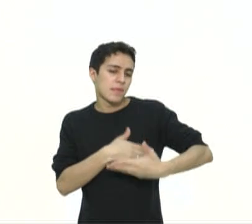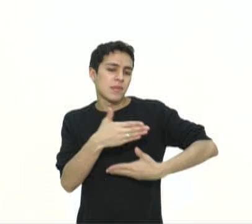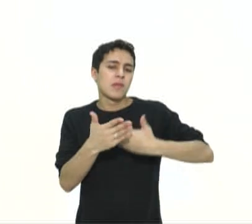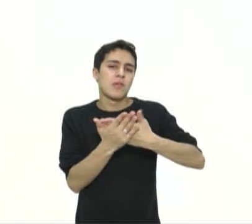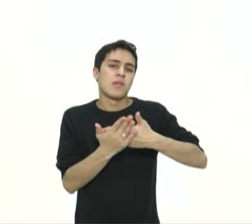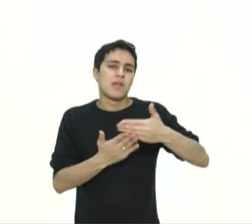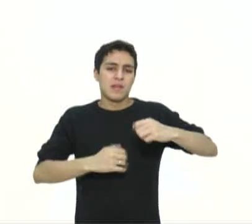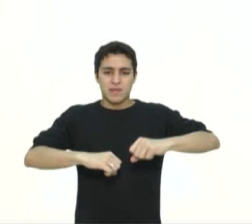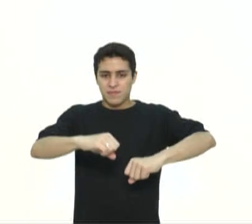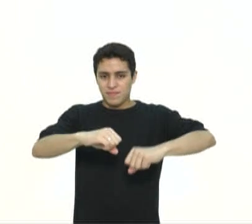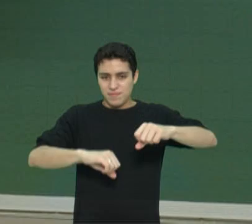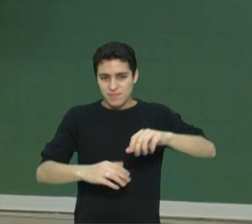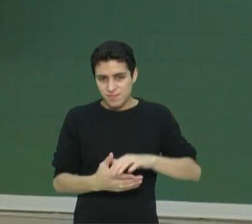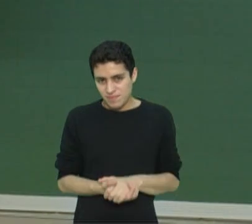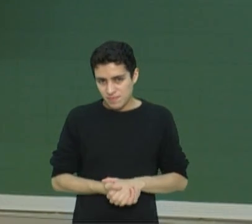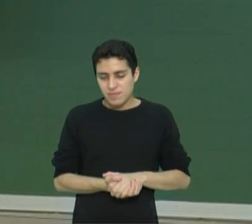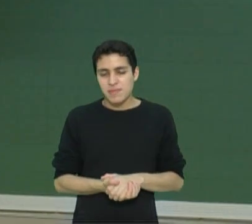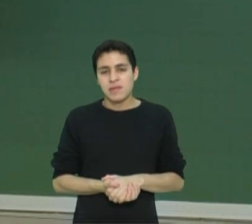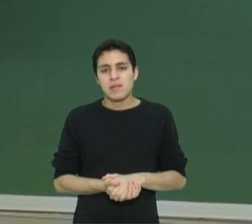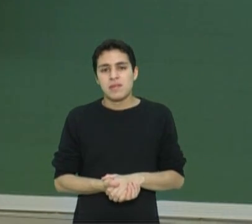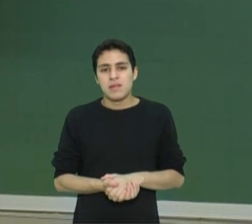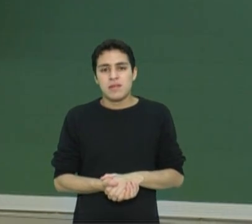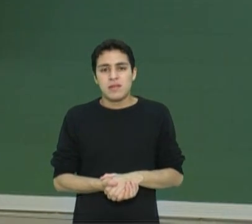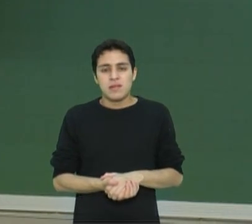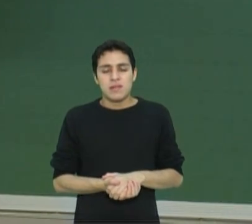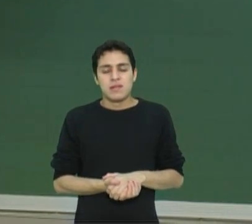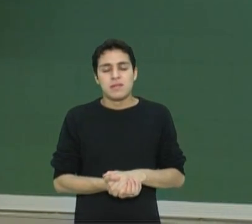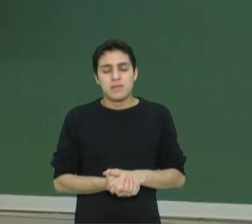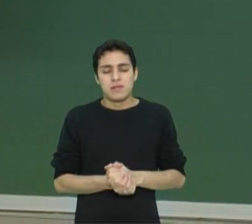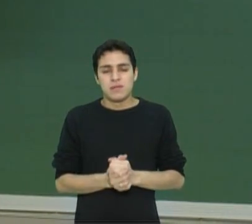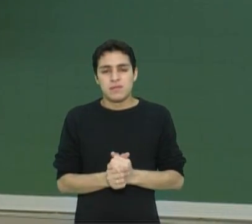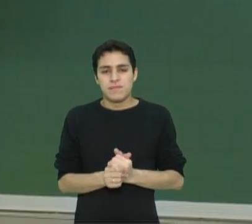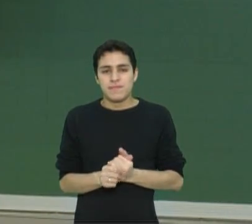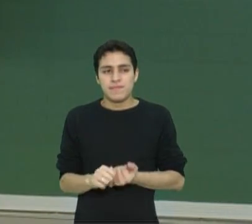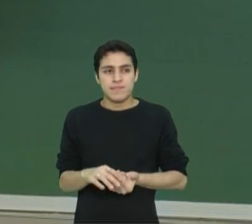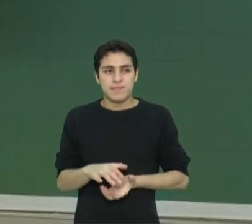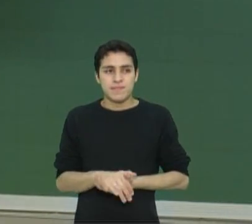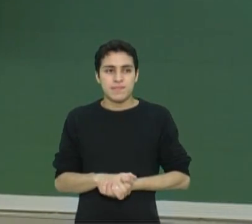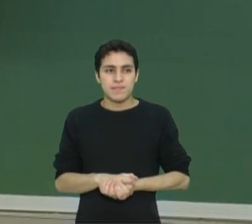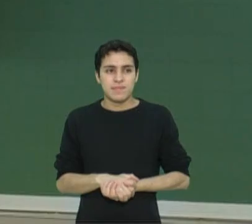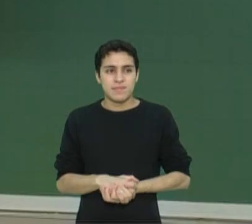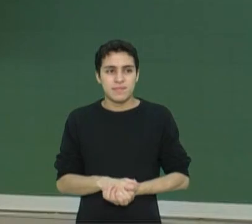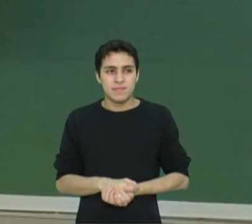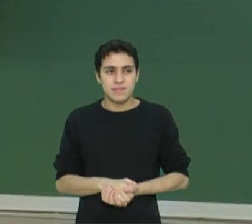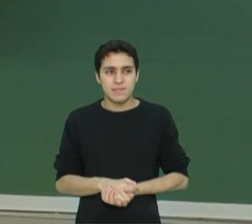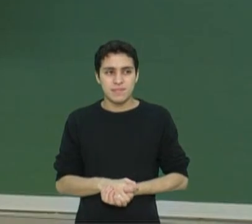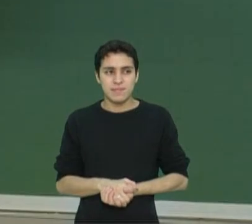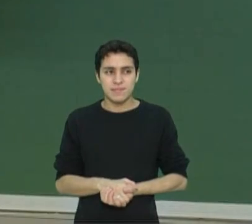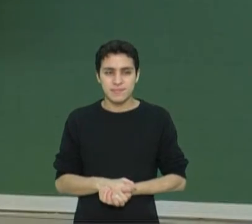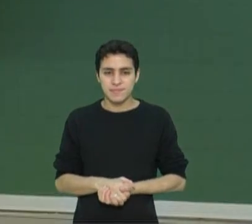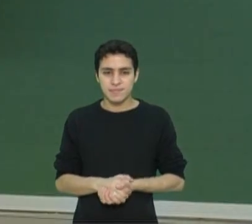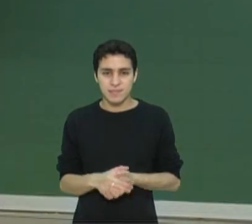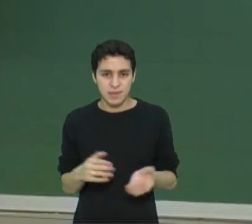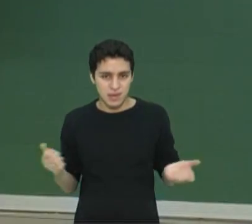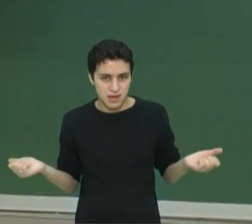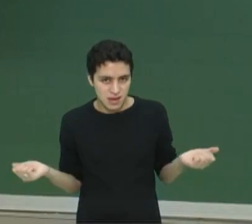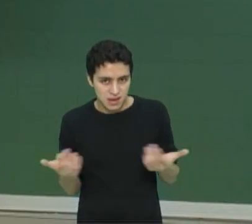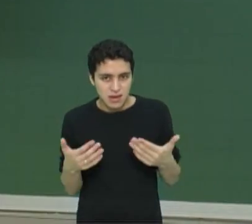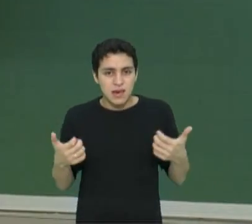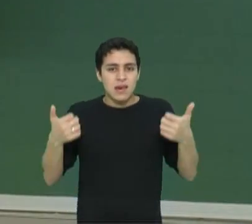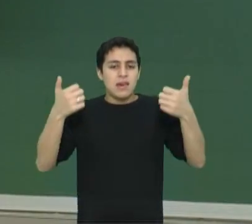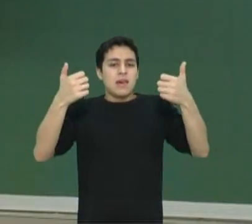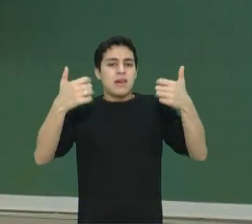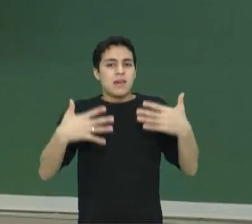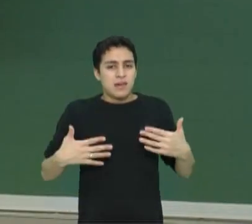de industrialização aquela industrialização tardia ou periférica e vamos falar um pouquinho sobre essa